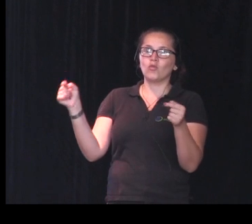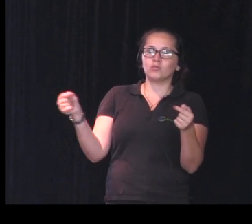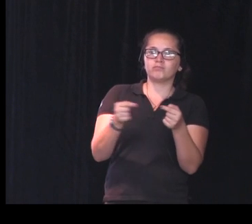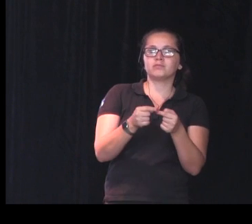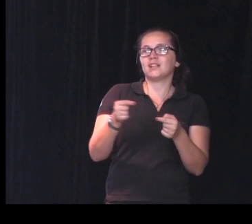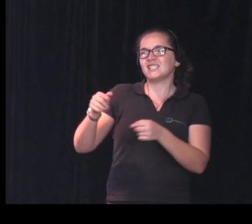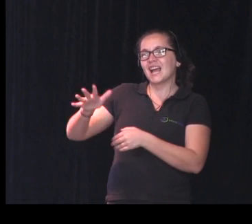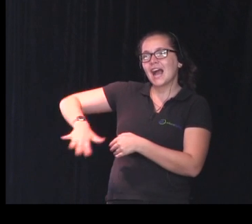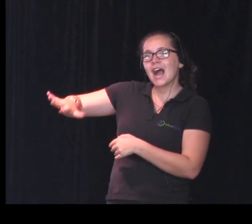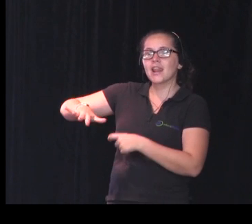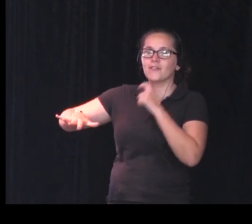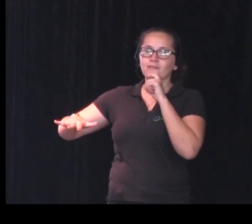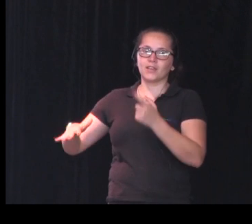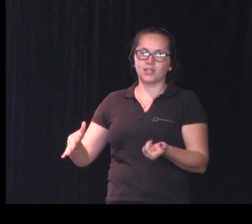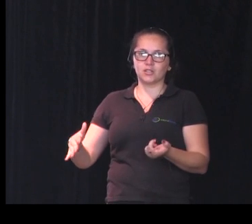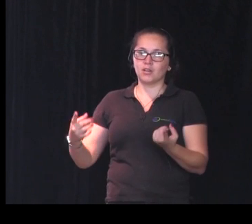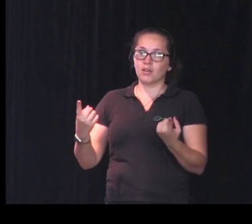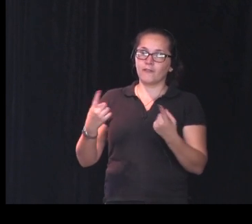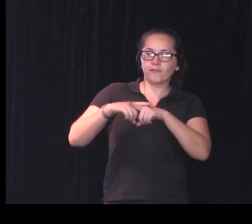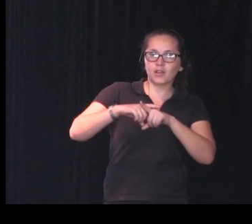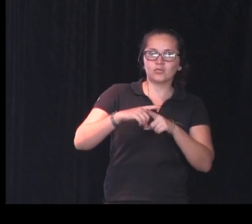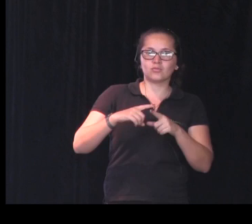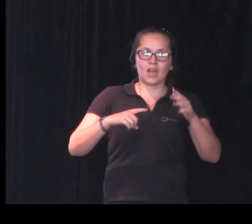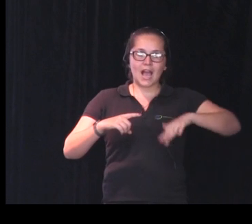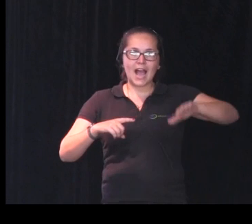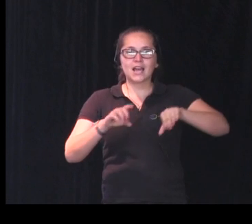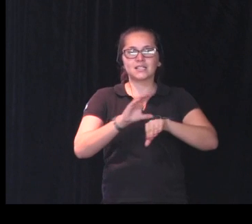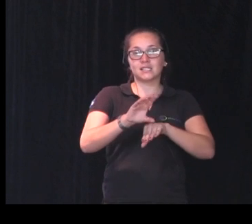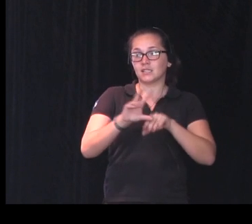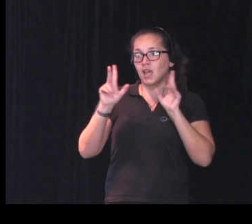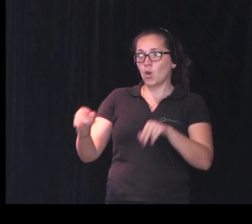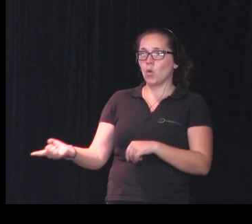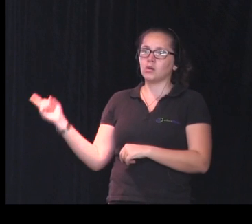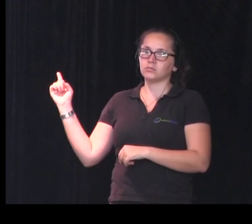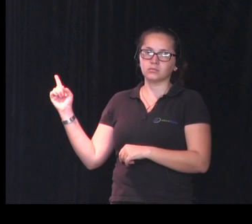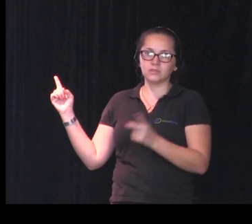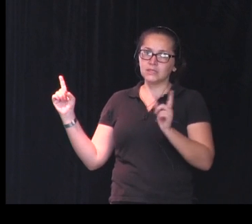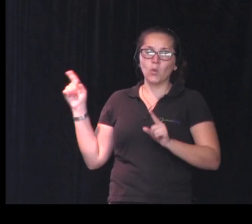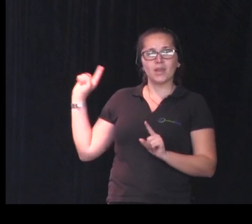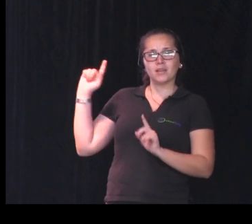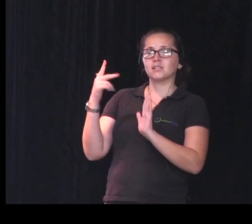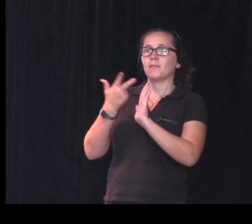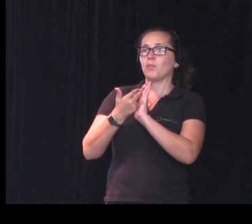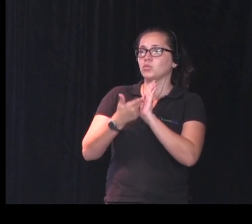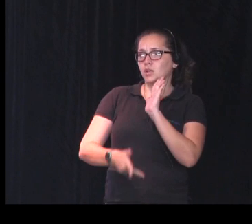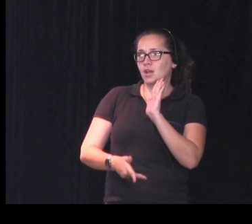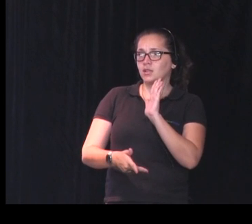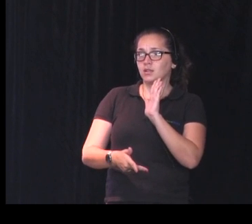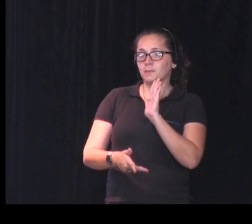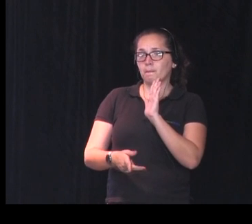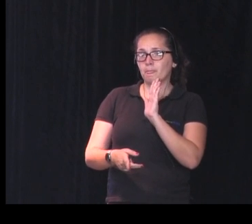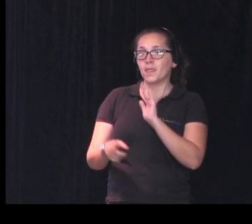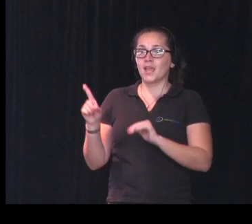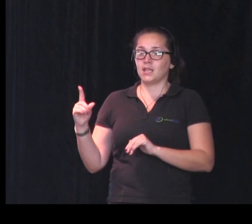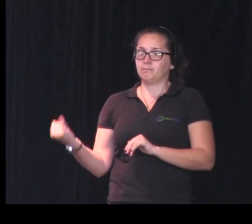a cidade de Santiago teve uma relação de áreas verdes versus área edificada dessa proporção. Esse